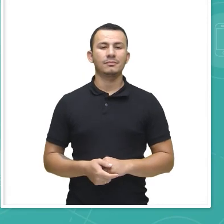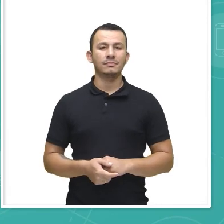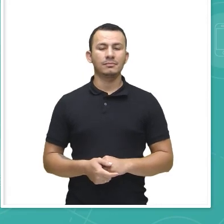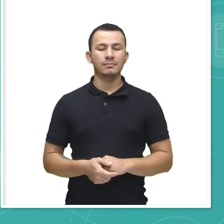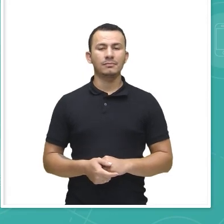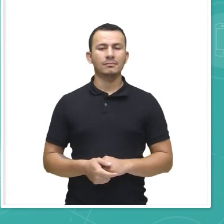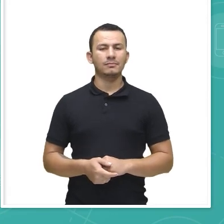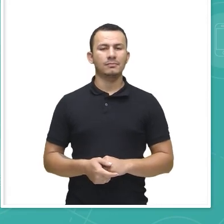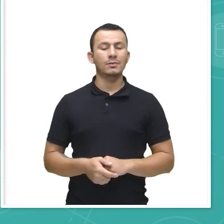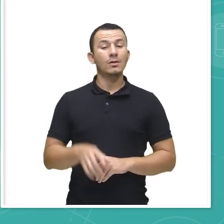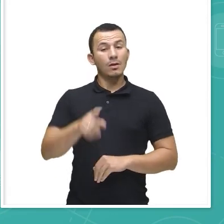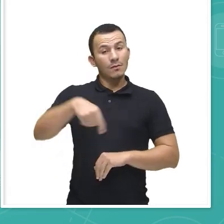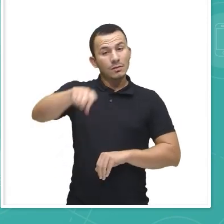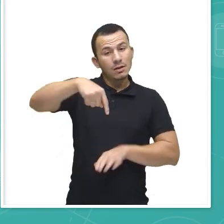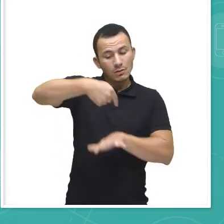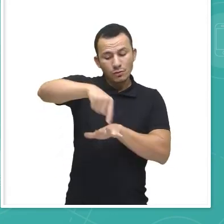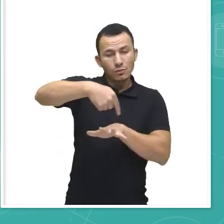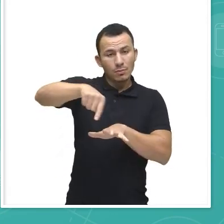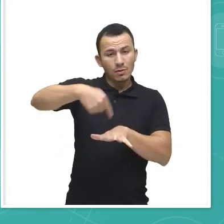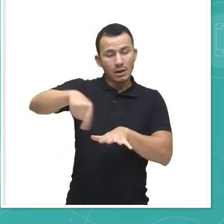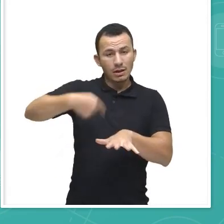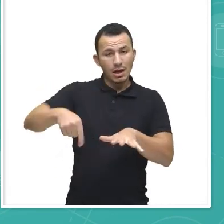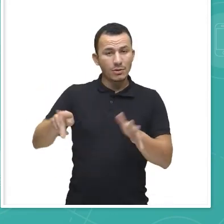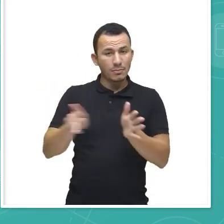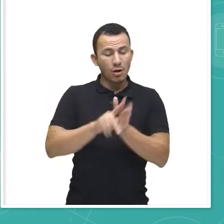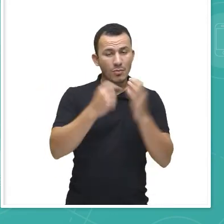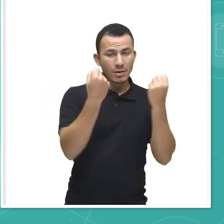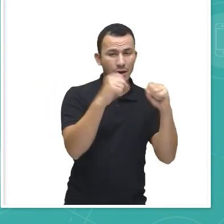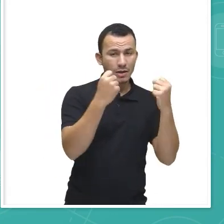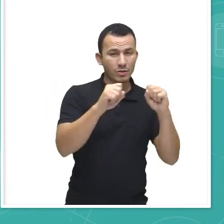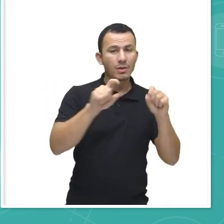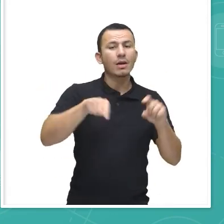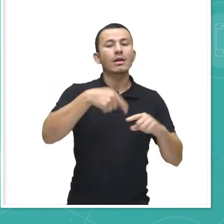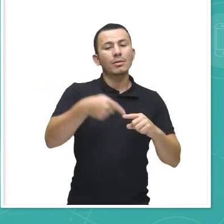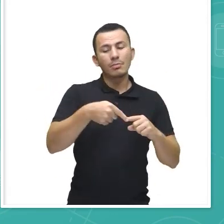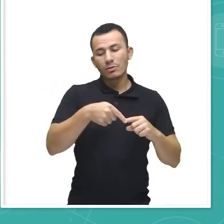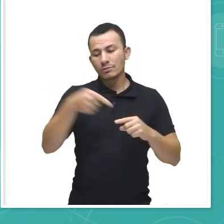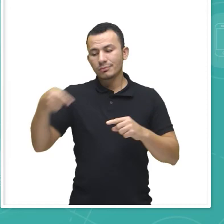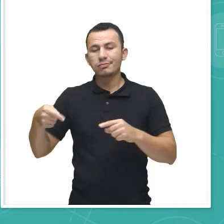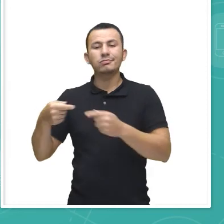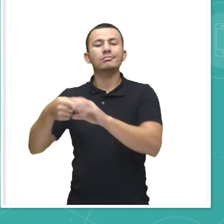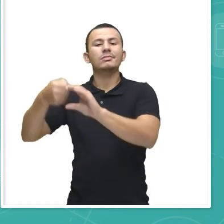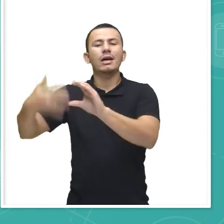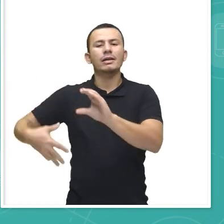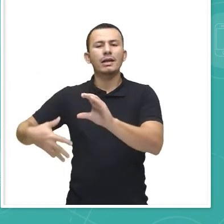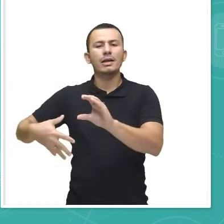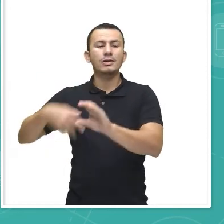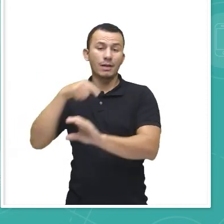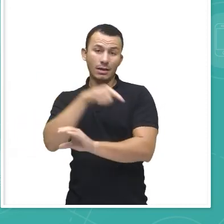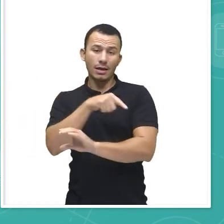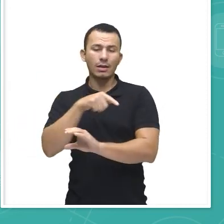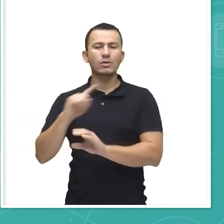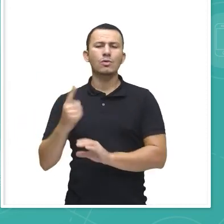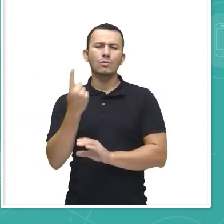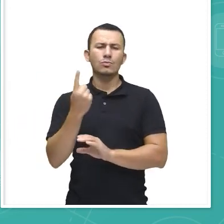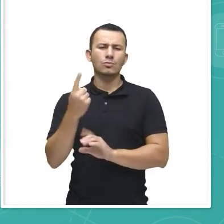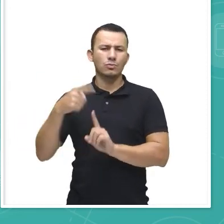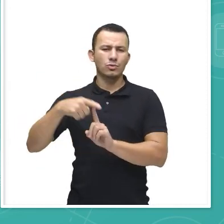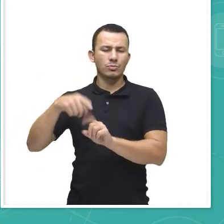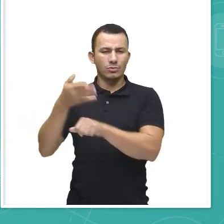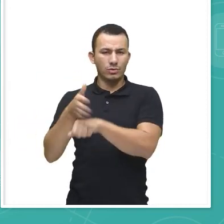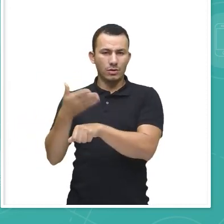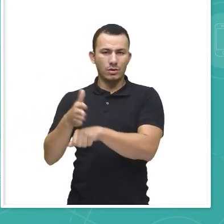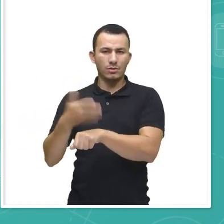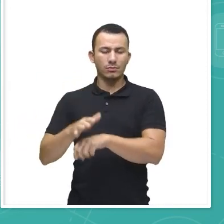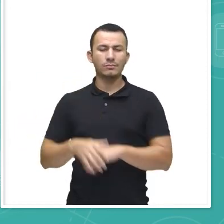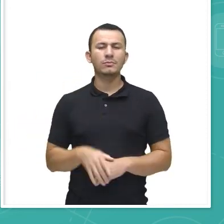Escolha uma das modalidades de ginástica de academia e descreva suas características, citando no mínimo um tipo de exercício. Qual